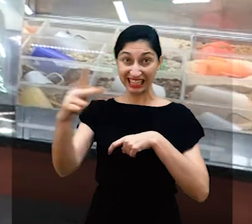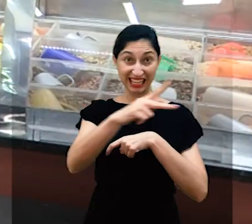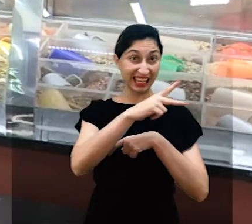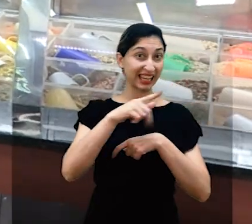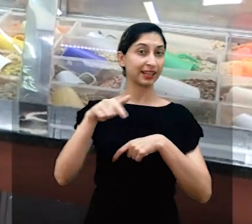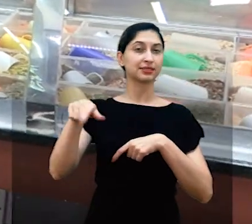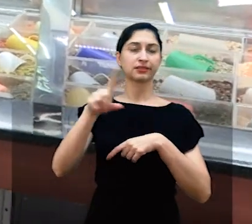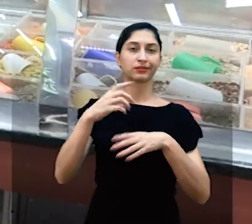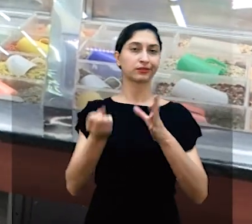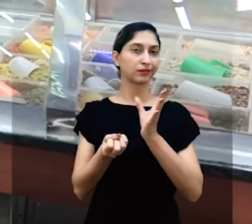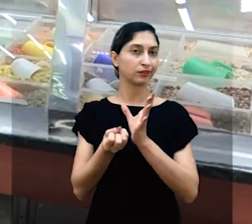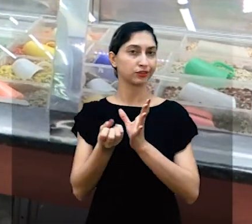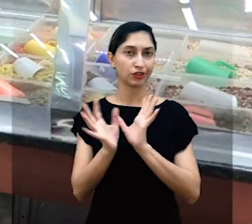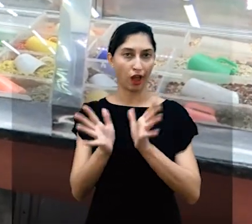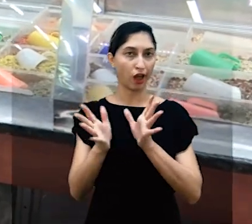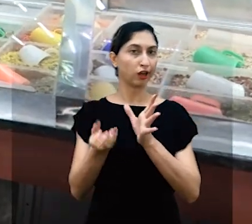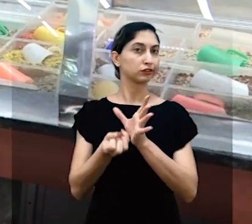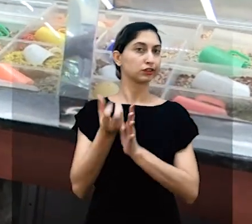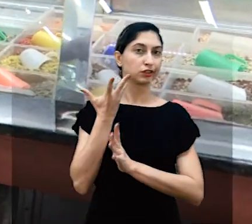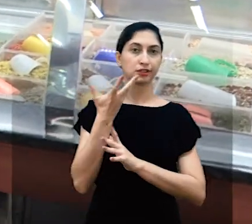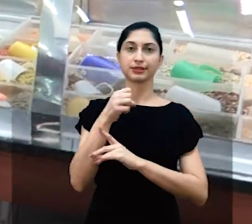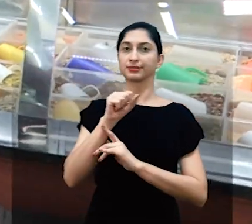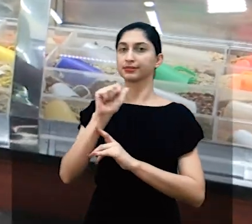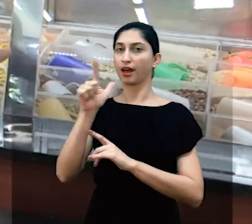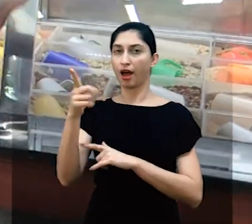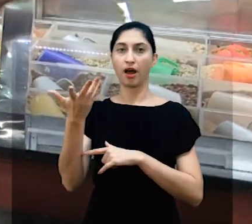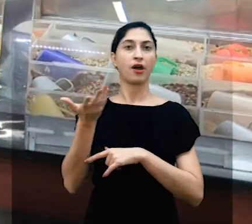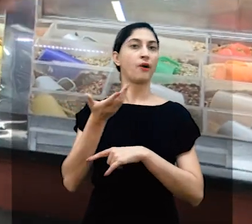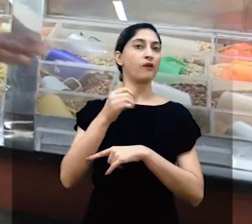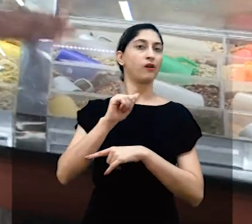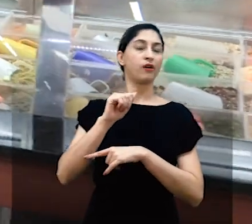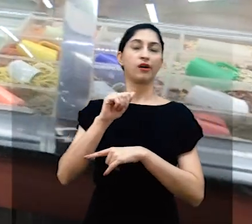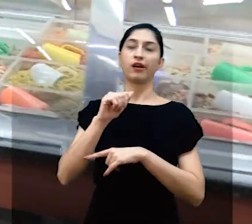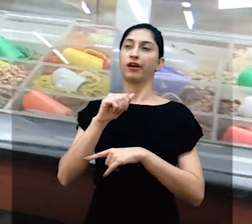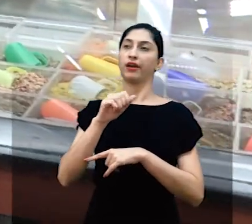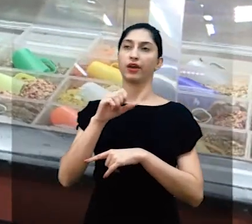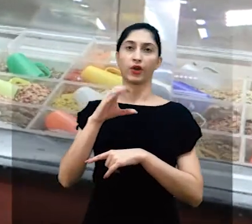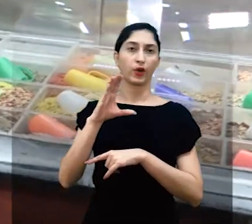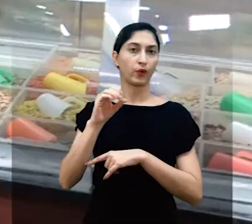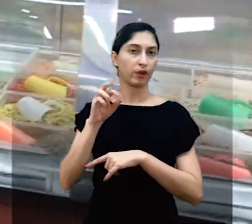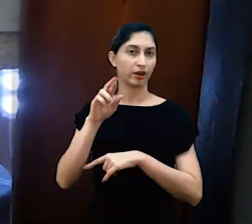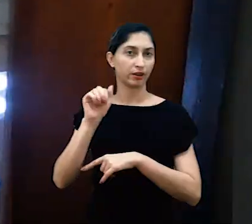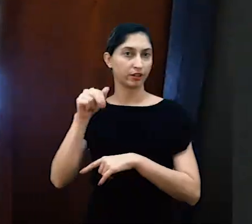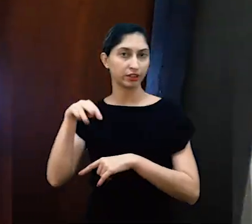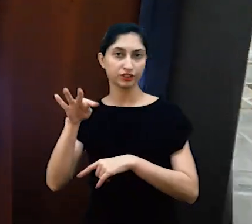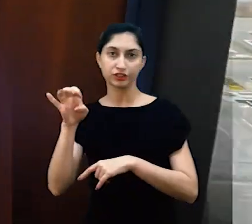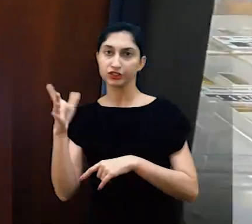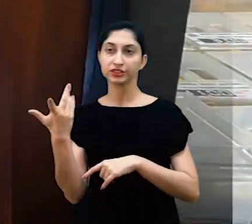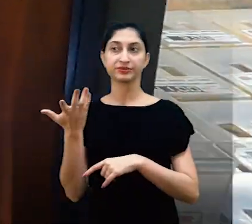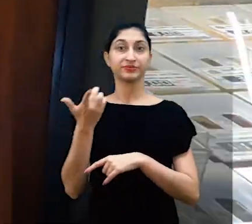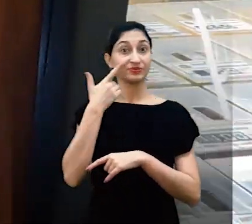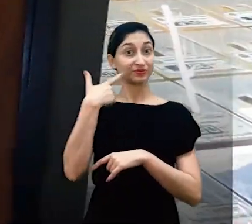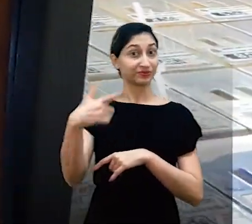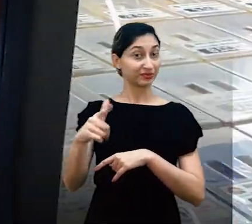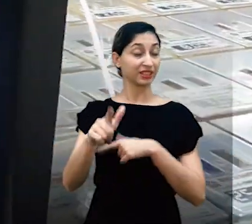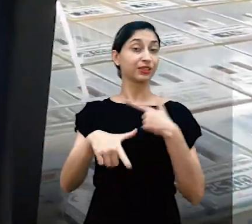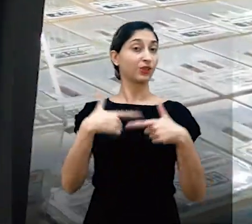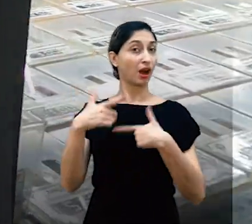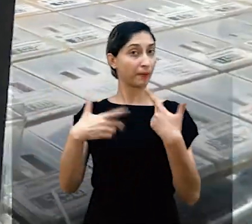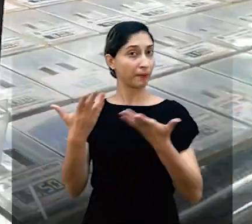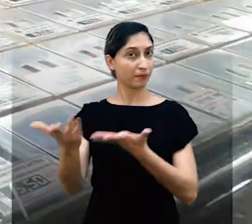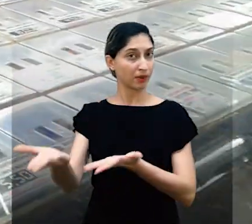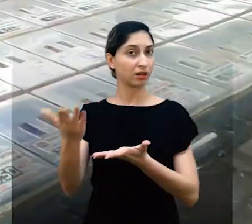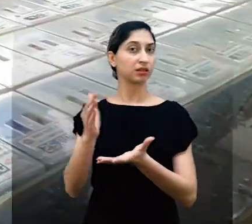um corante, um alho, sal. Ele está fazendo toda essa produção da cúrcuma, né? E aí ele está fazendo esse trabalho com